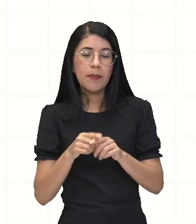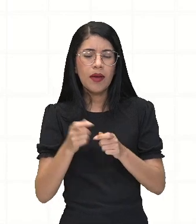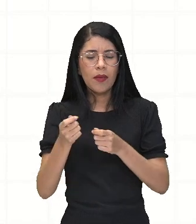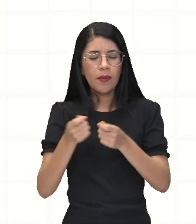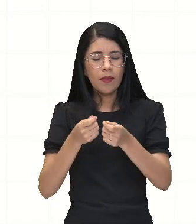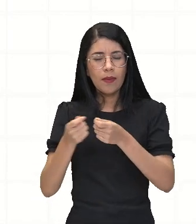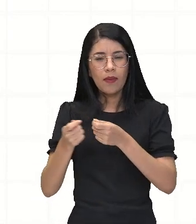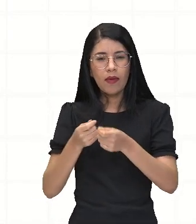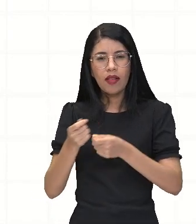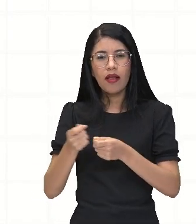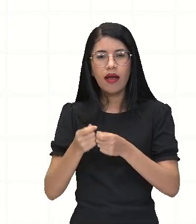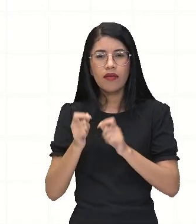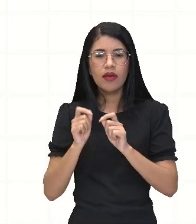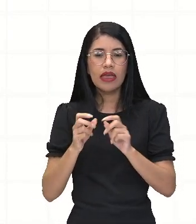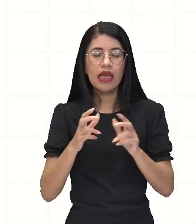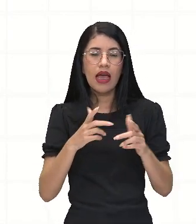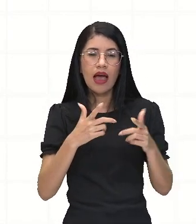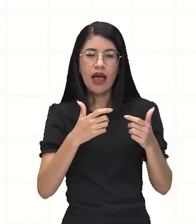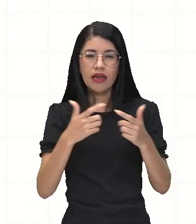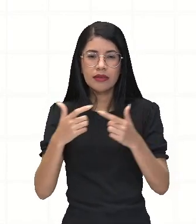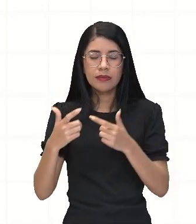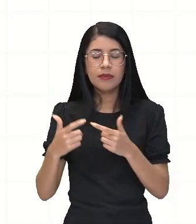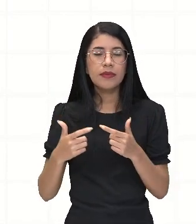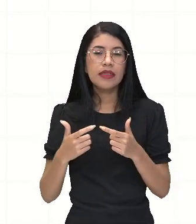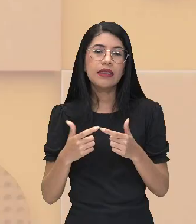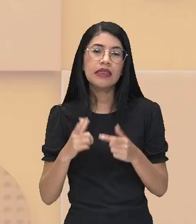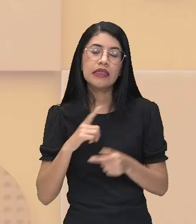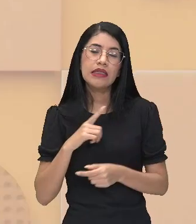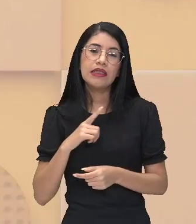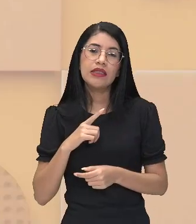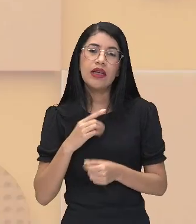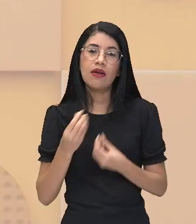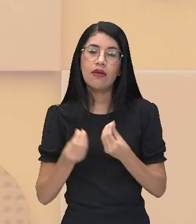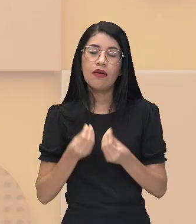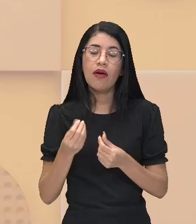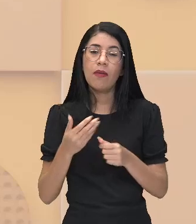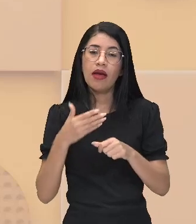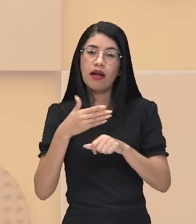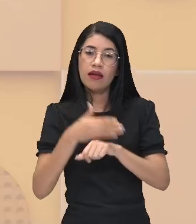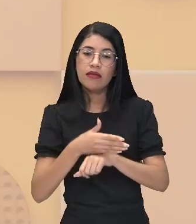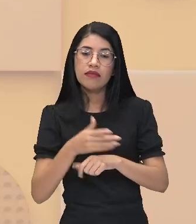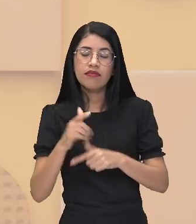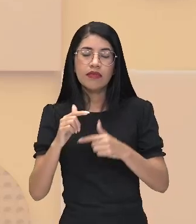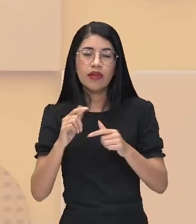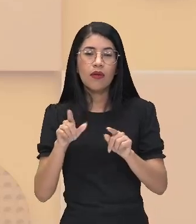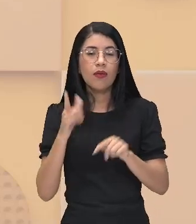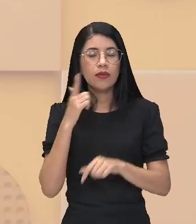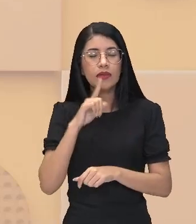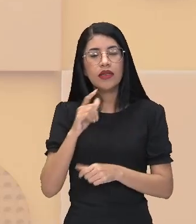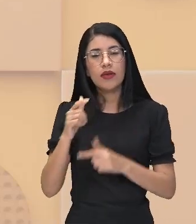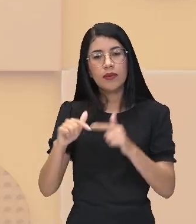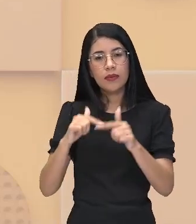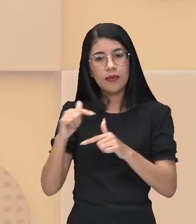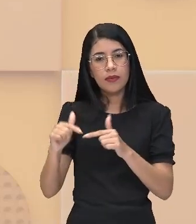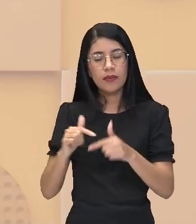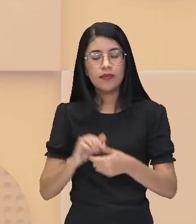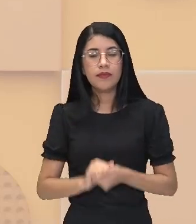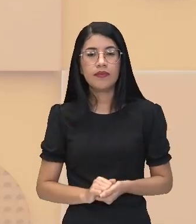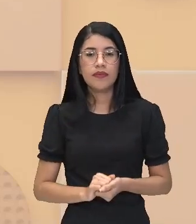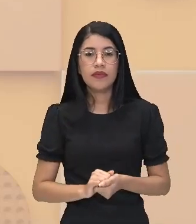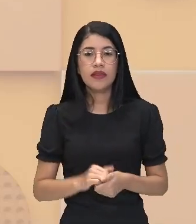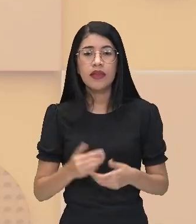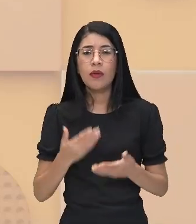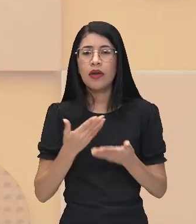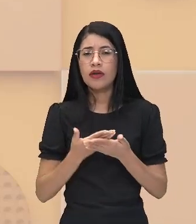controle sobre os atritos em relação ao acesso a essa mão de obra. No entanto, o que a gente viu